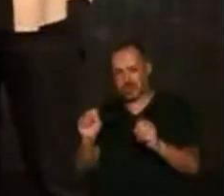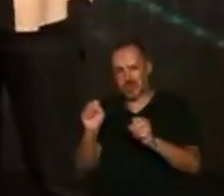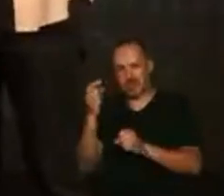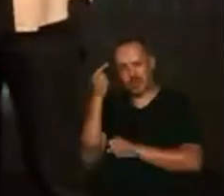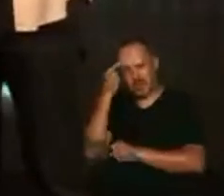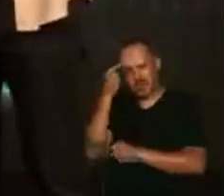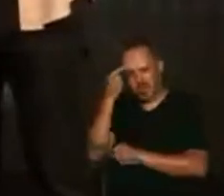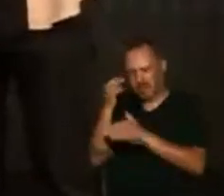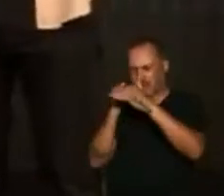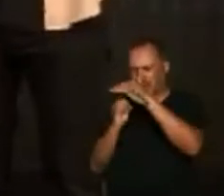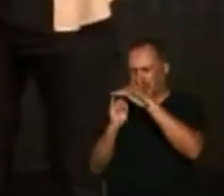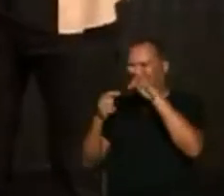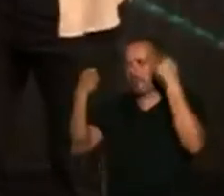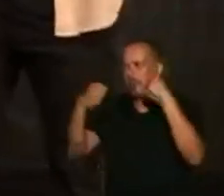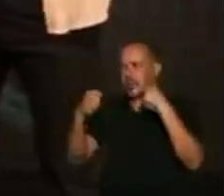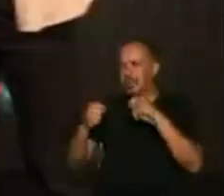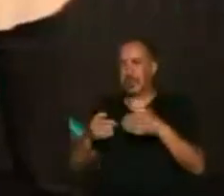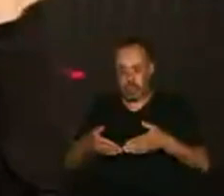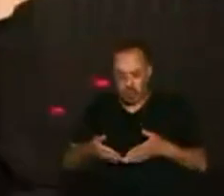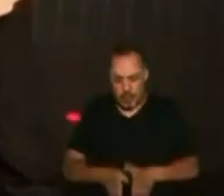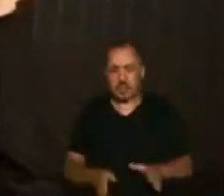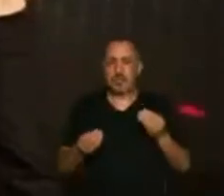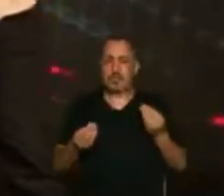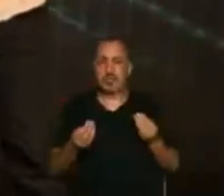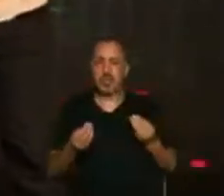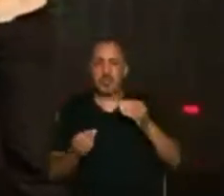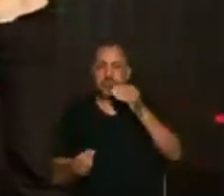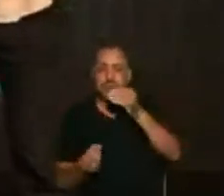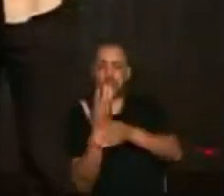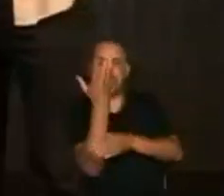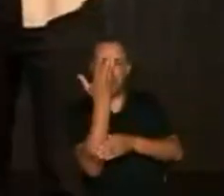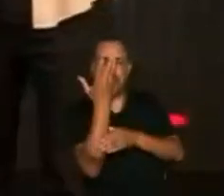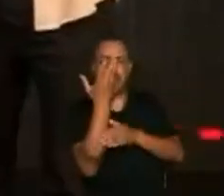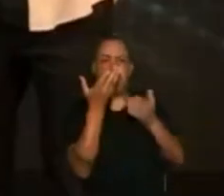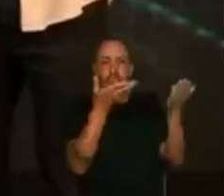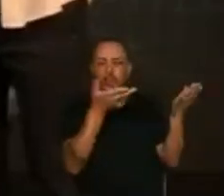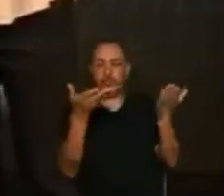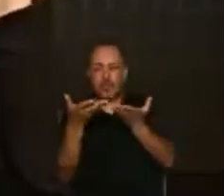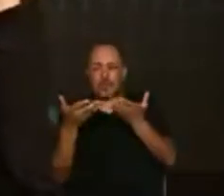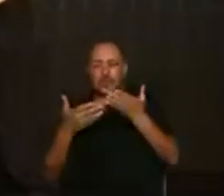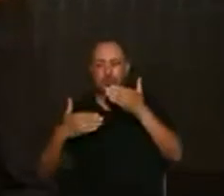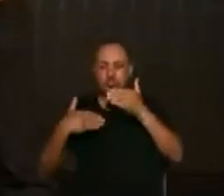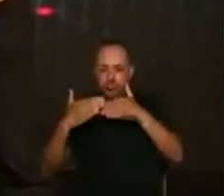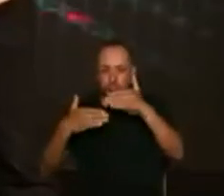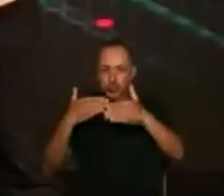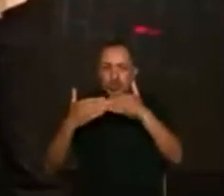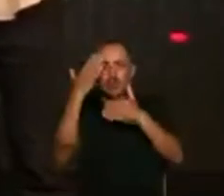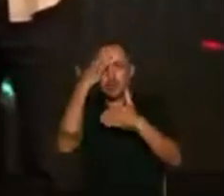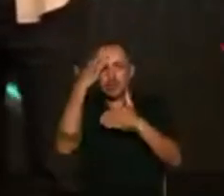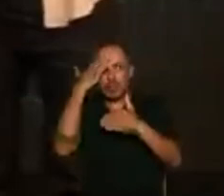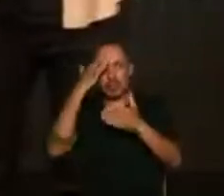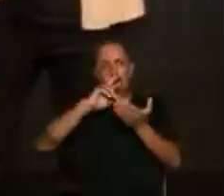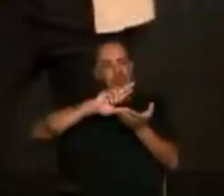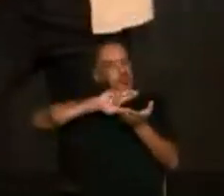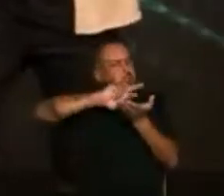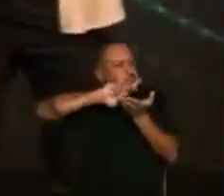startups tinham essa necessidade. Então, ele nasceu a partir disso, foi aí que a gente criou e estamos lançando hoje um processo que, quem sabe, a gente possa rodar várias